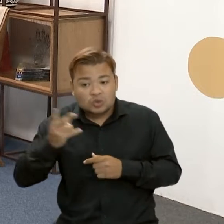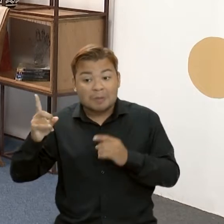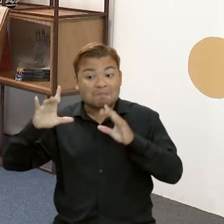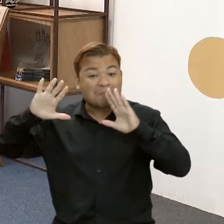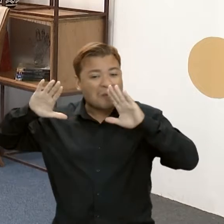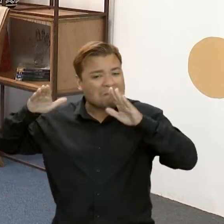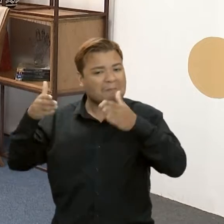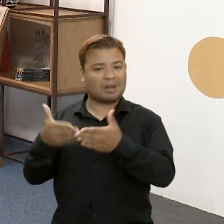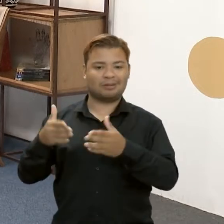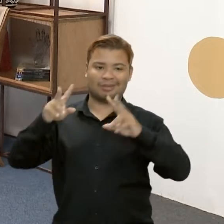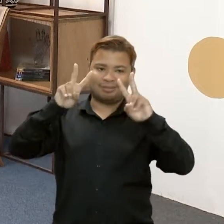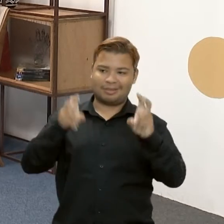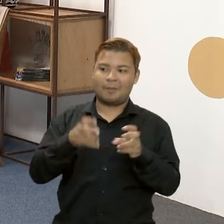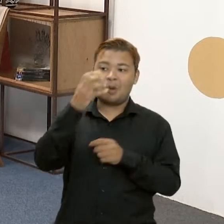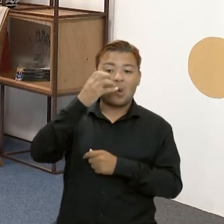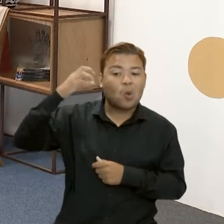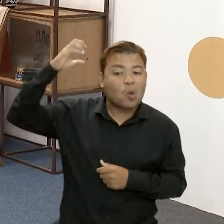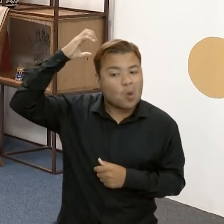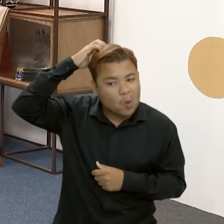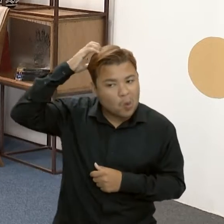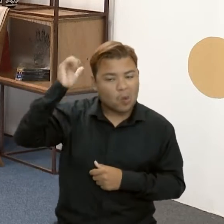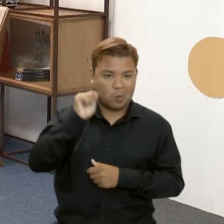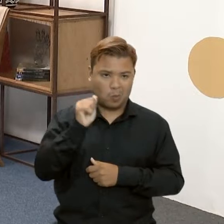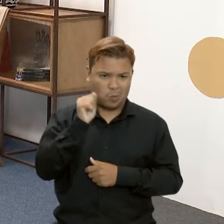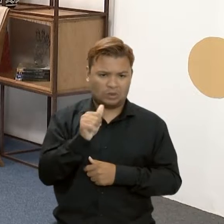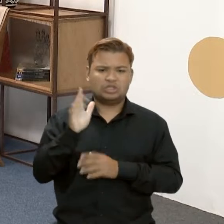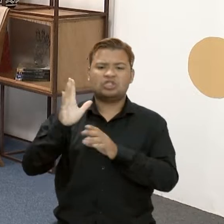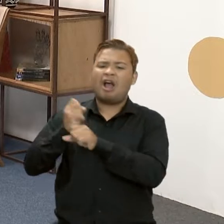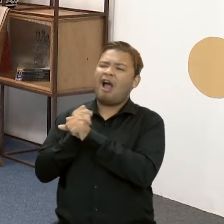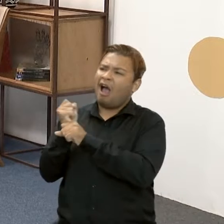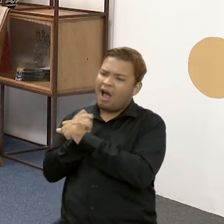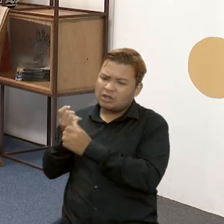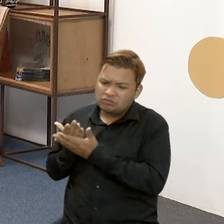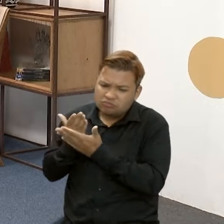assunto é cora coralina, estão estudando há muitos anos